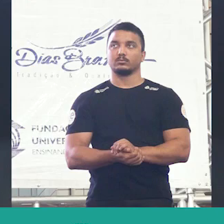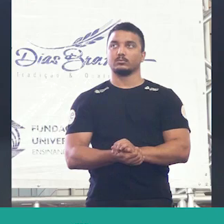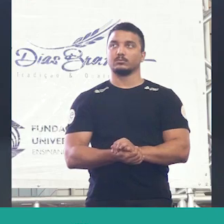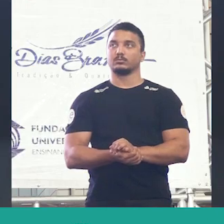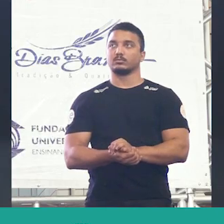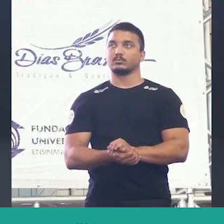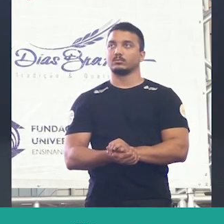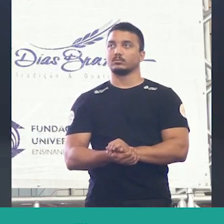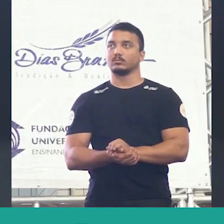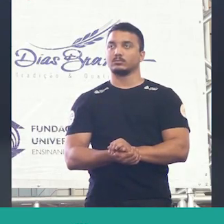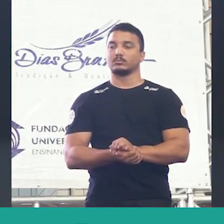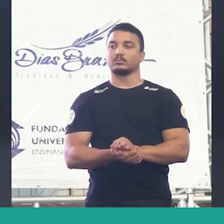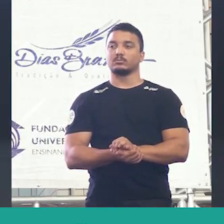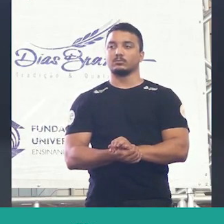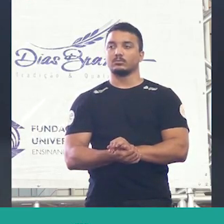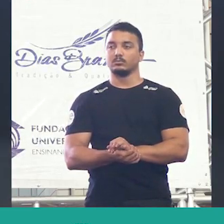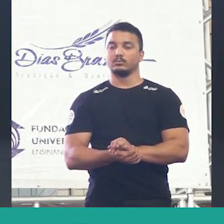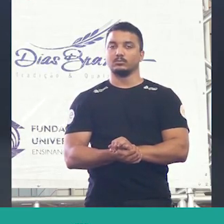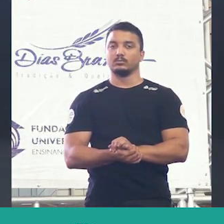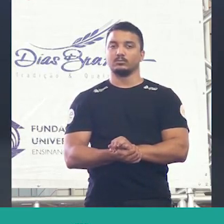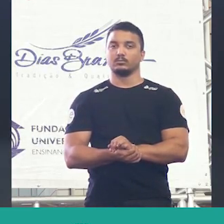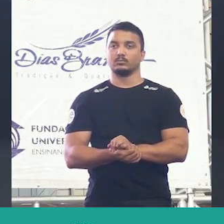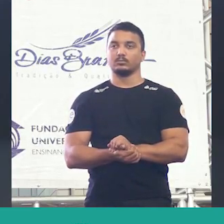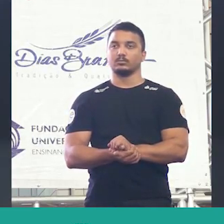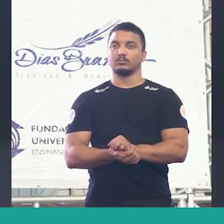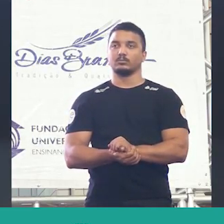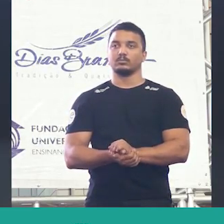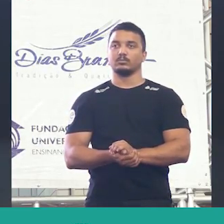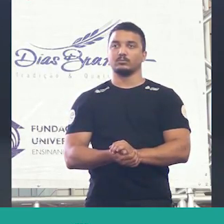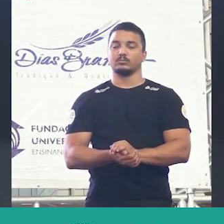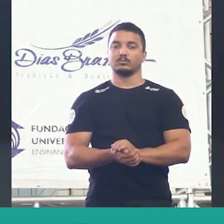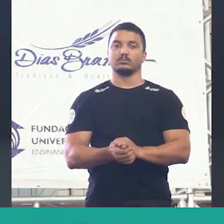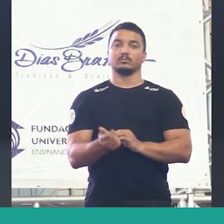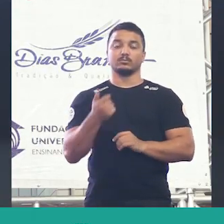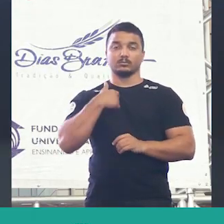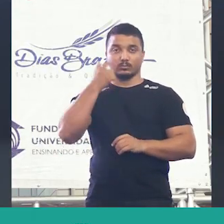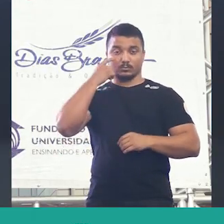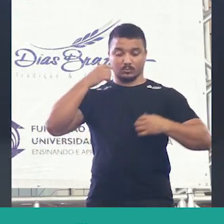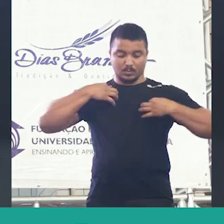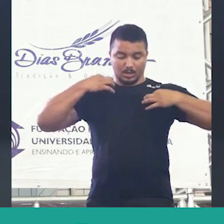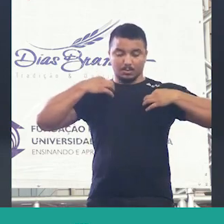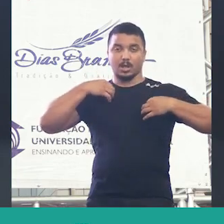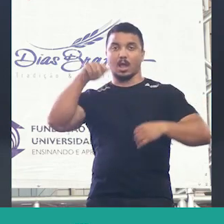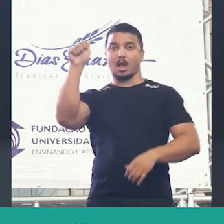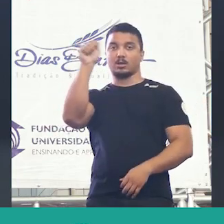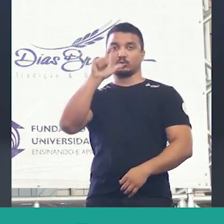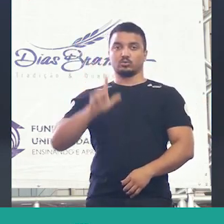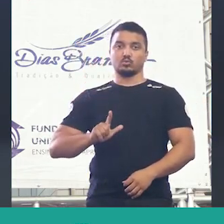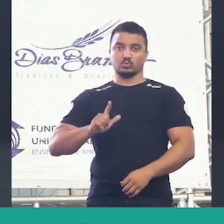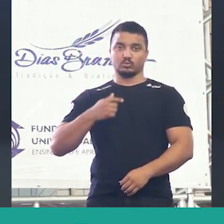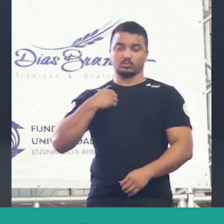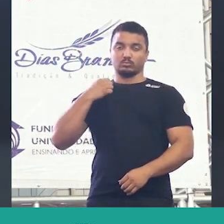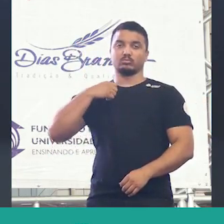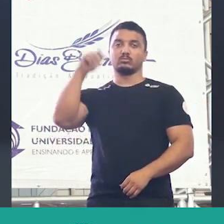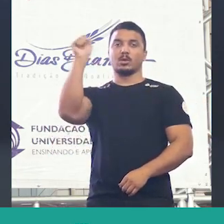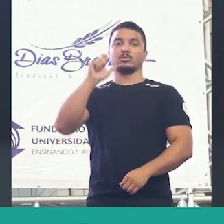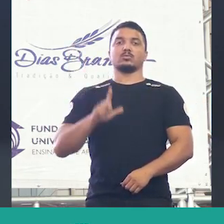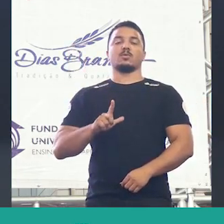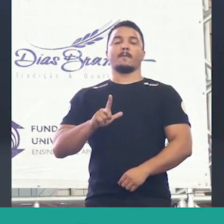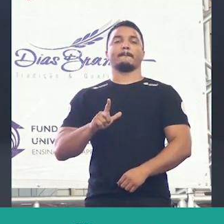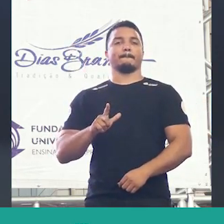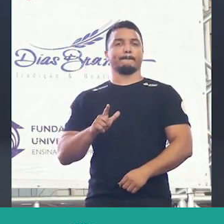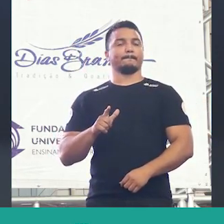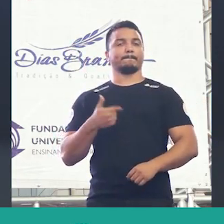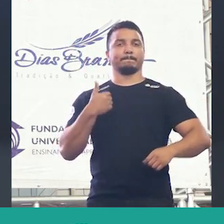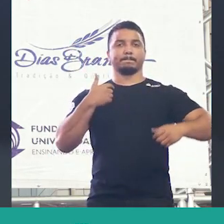aqui. Presta atenção, presta atenção. Estou com uma blusa azul. Estou com uma blusa